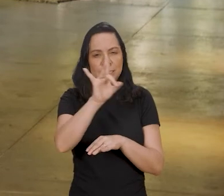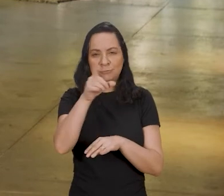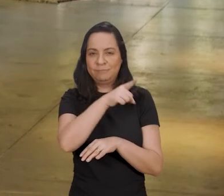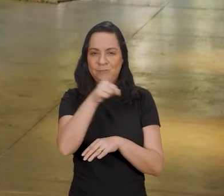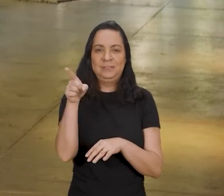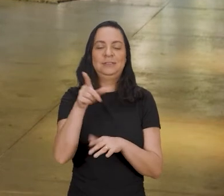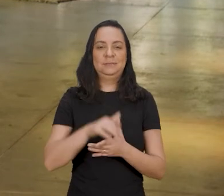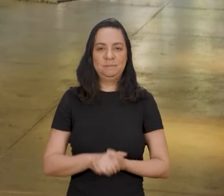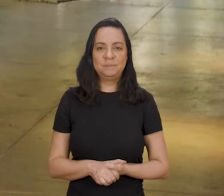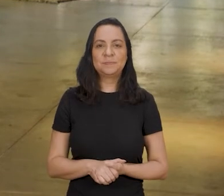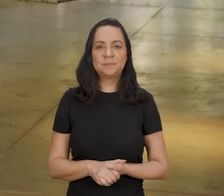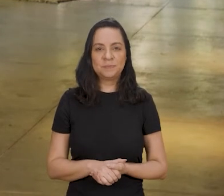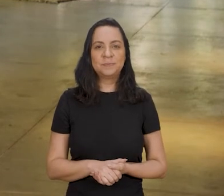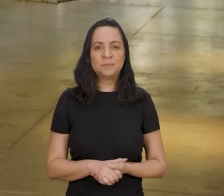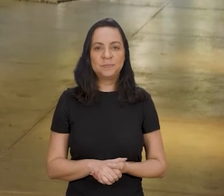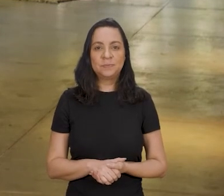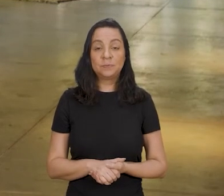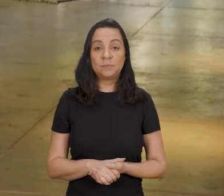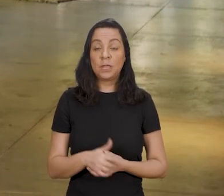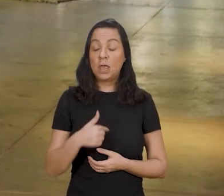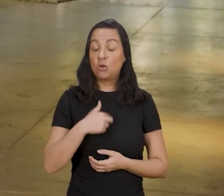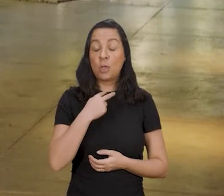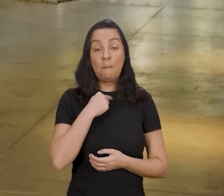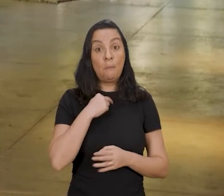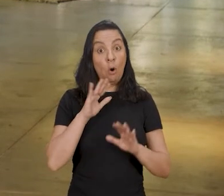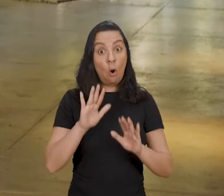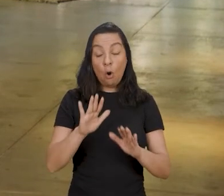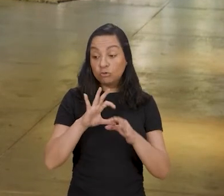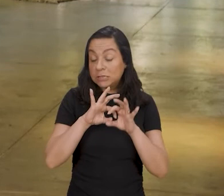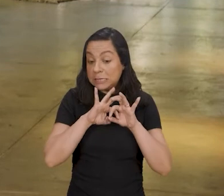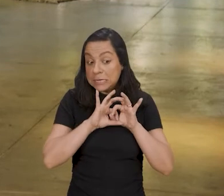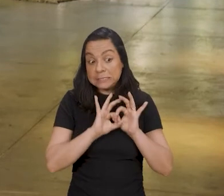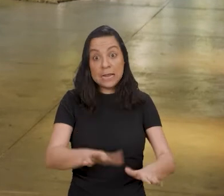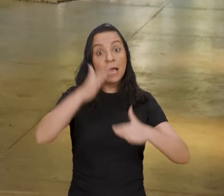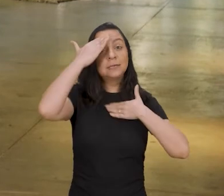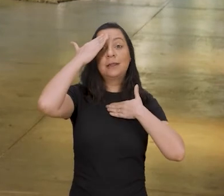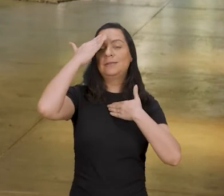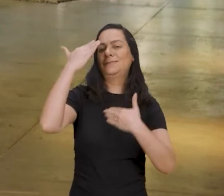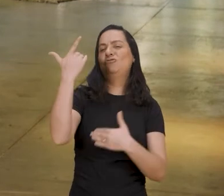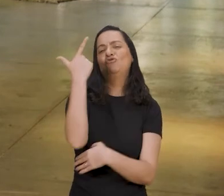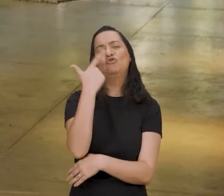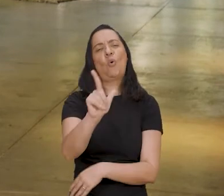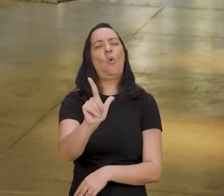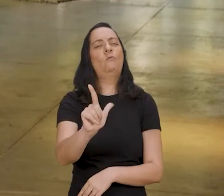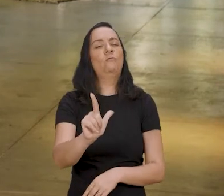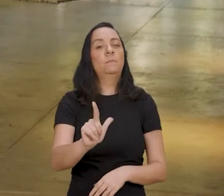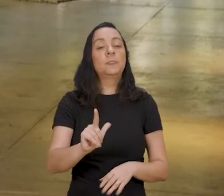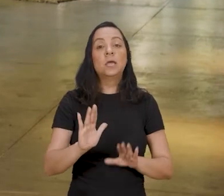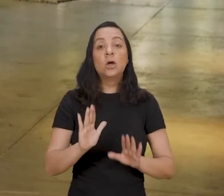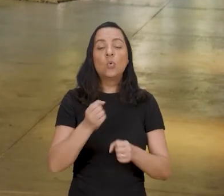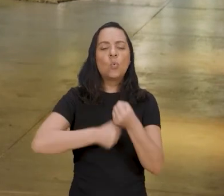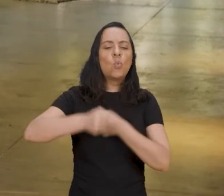deseja que vocês sejam. Não posso deixar de agradecer mais uma vez, assim como fiz no